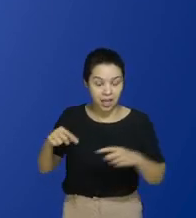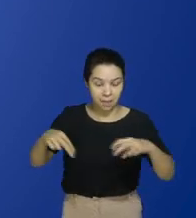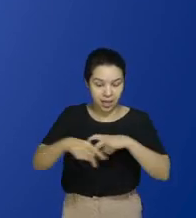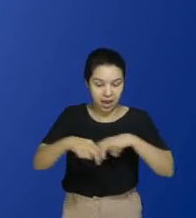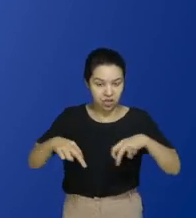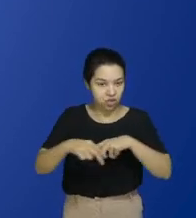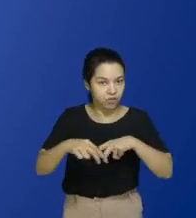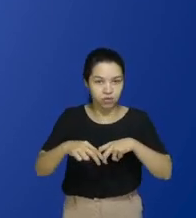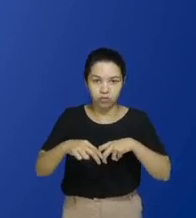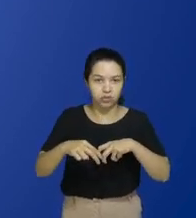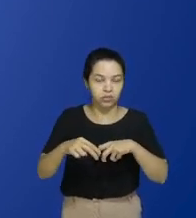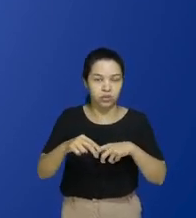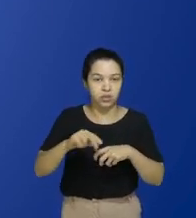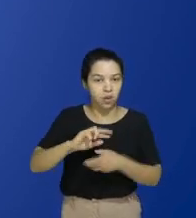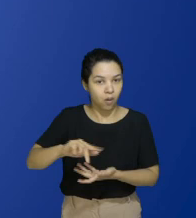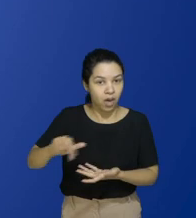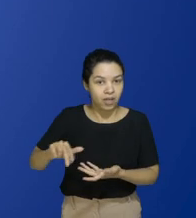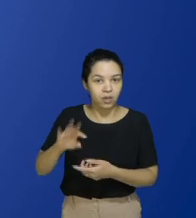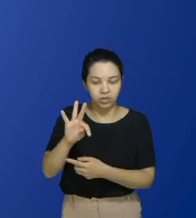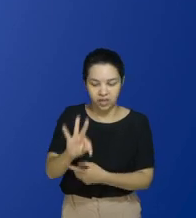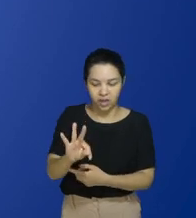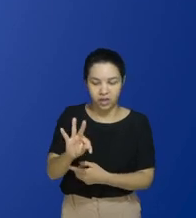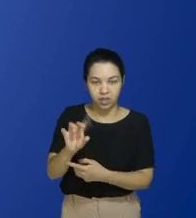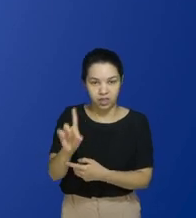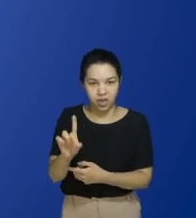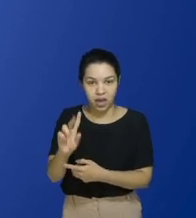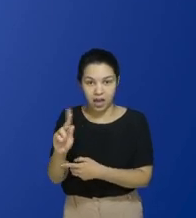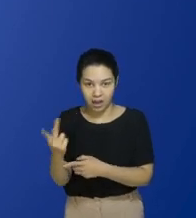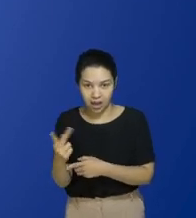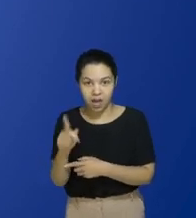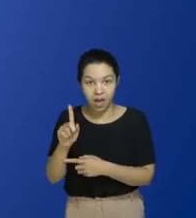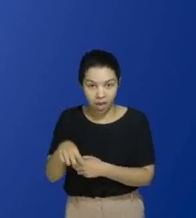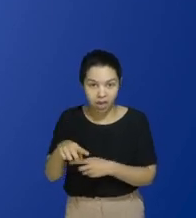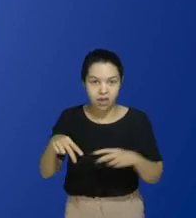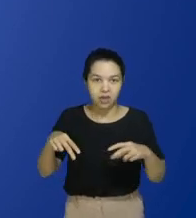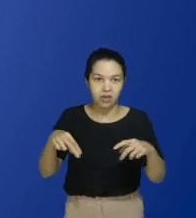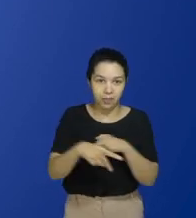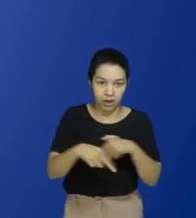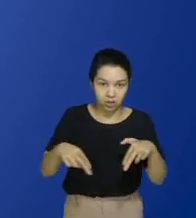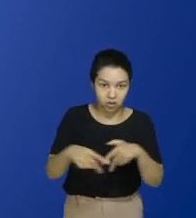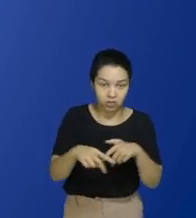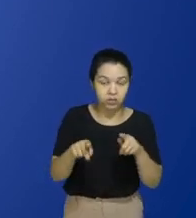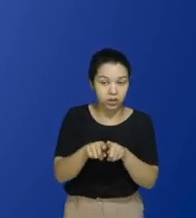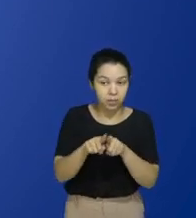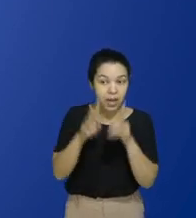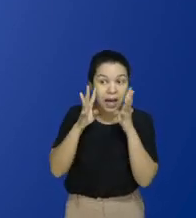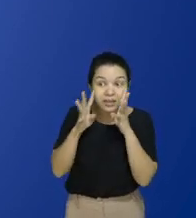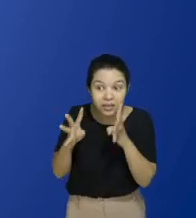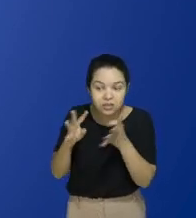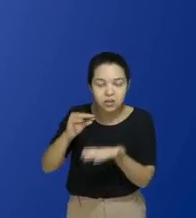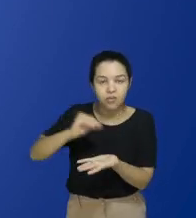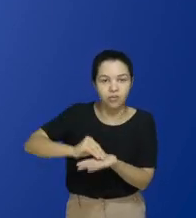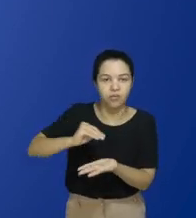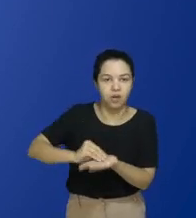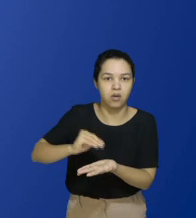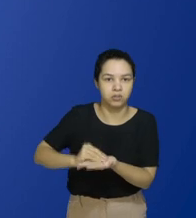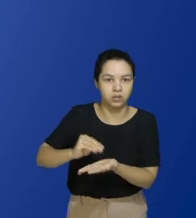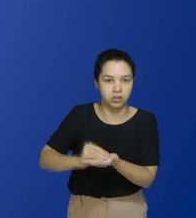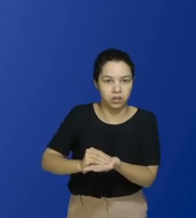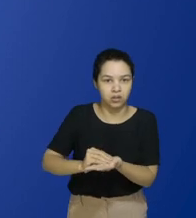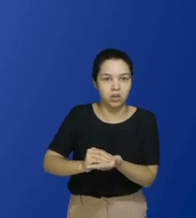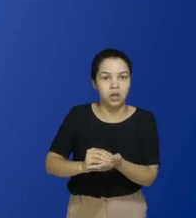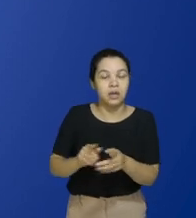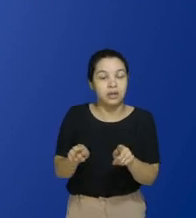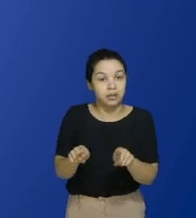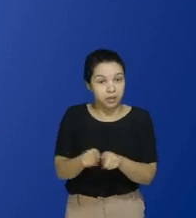o TDAH, que ele é hiperativo e desatento, que é a combinação dos dois, e tem só o